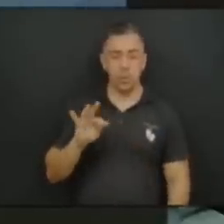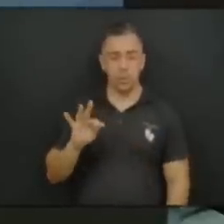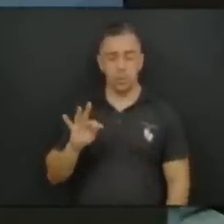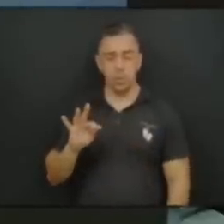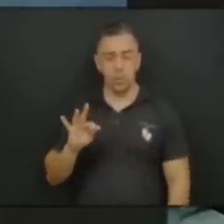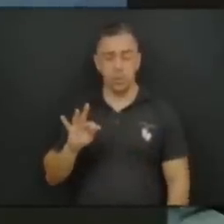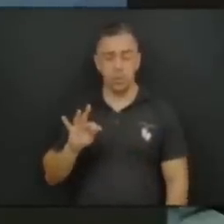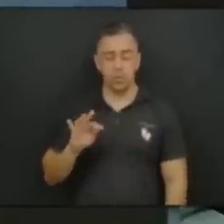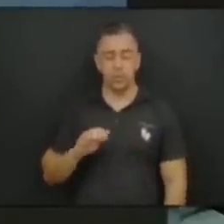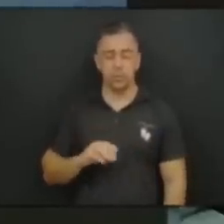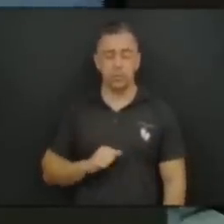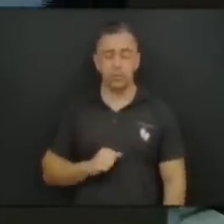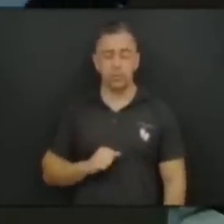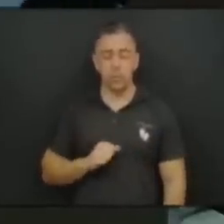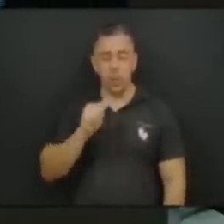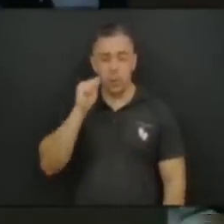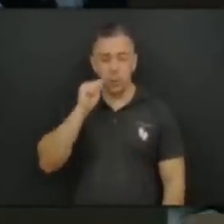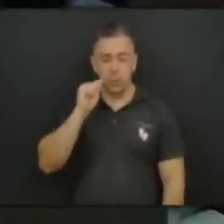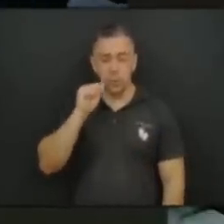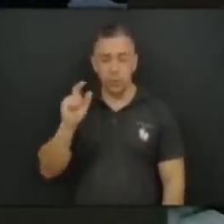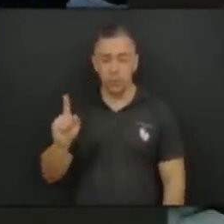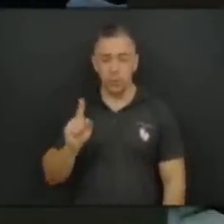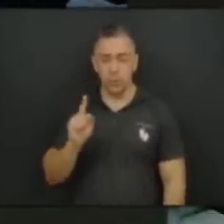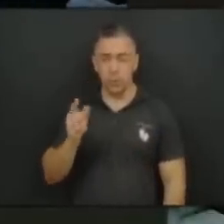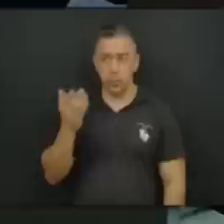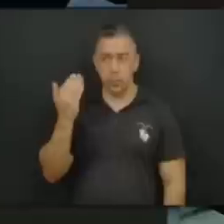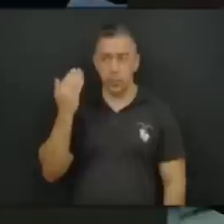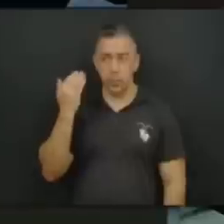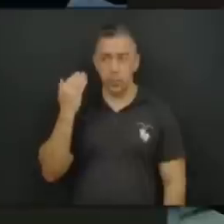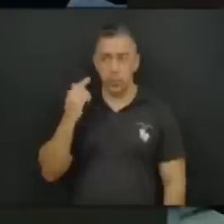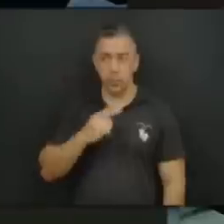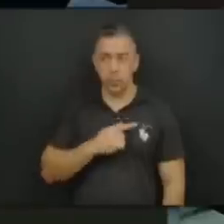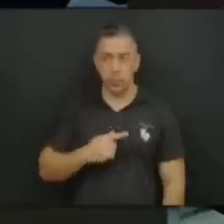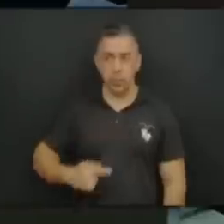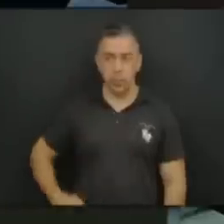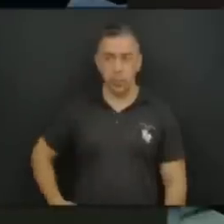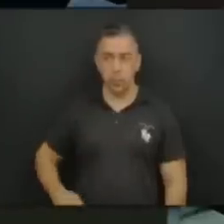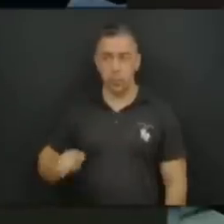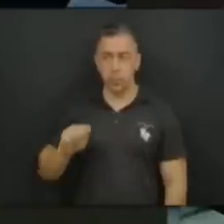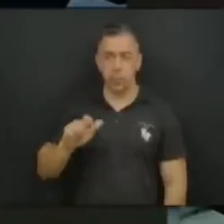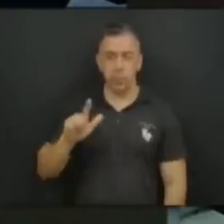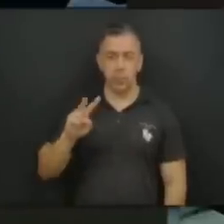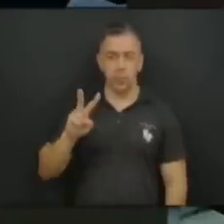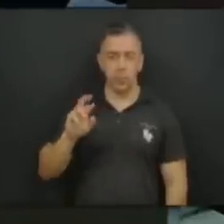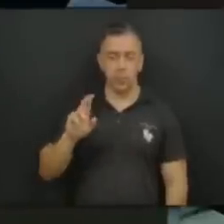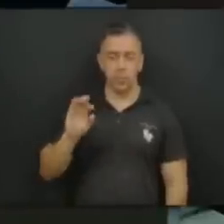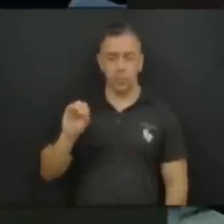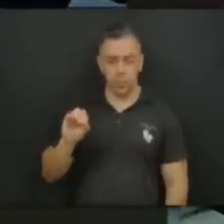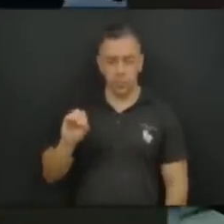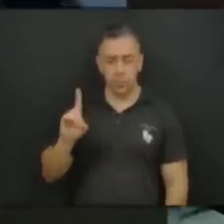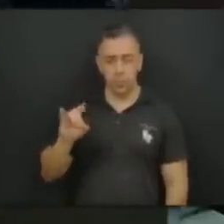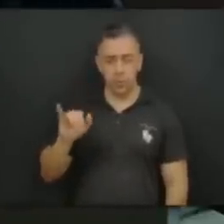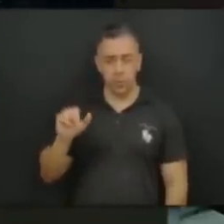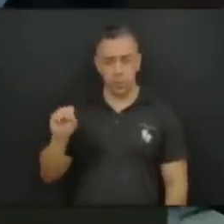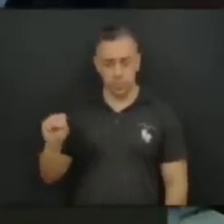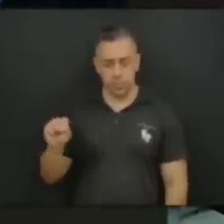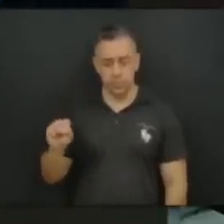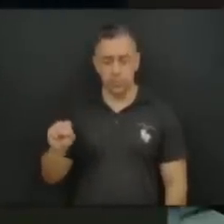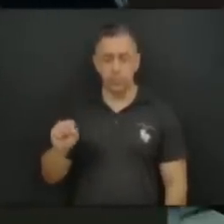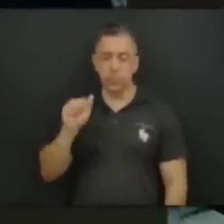e uma senhora o governador era o governador da hora do dia uma senhora